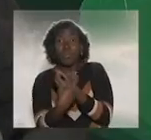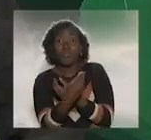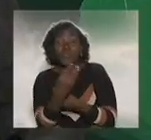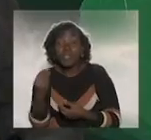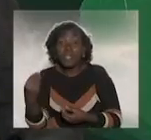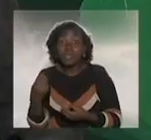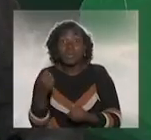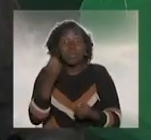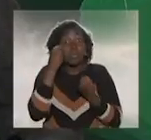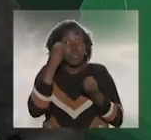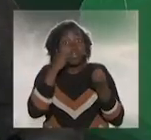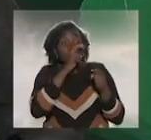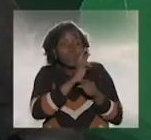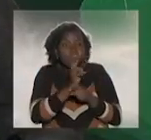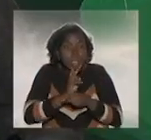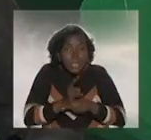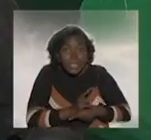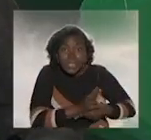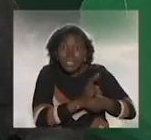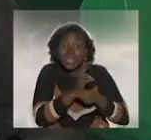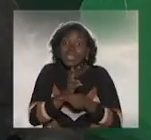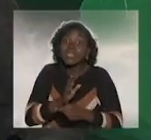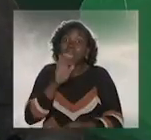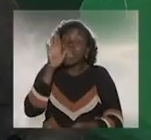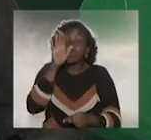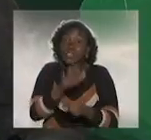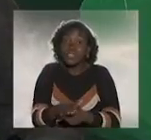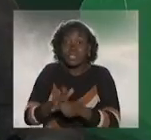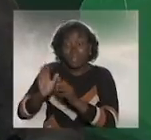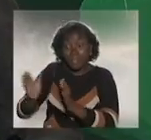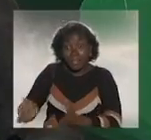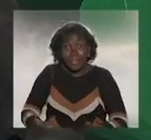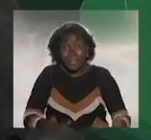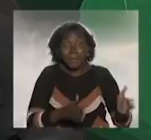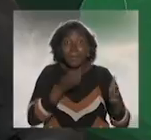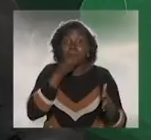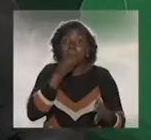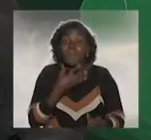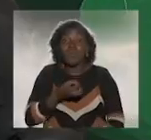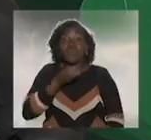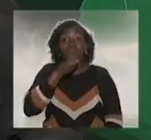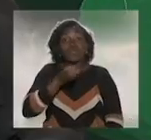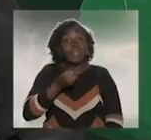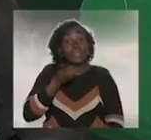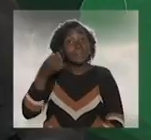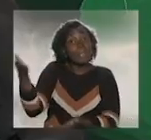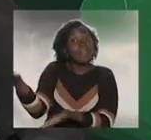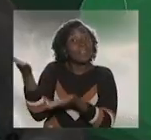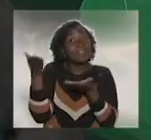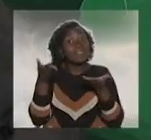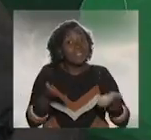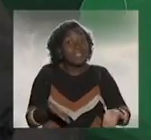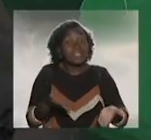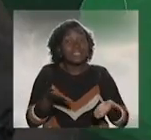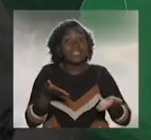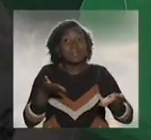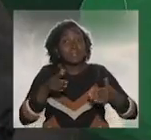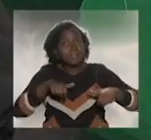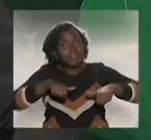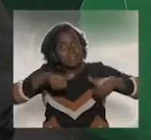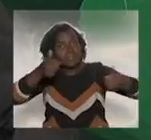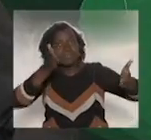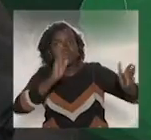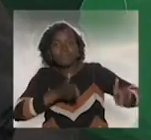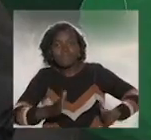muito grande, que é fiscalizar, cumprir a nossa etapa do bom jornalismo para trazer essa